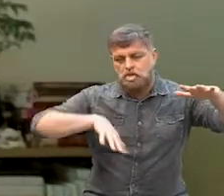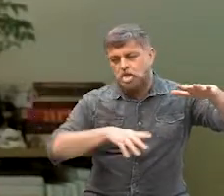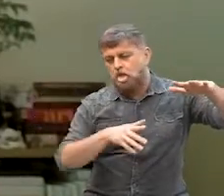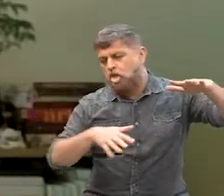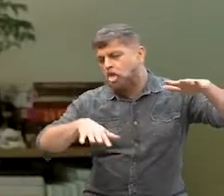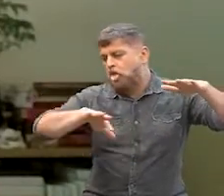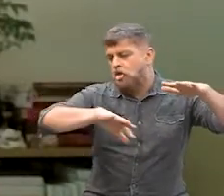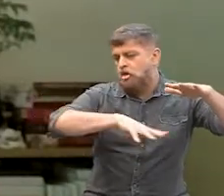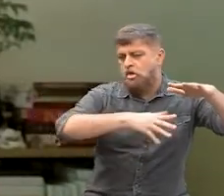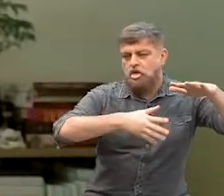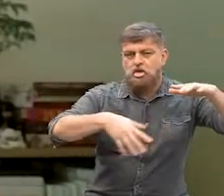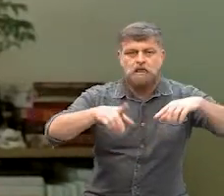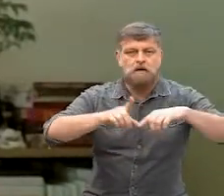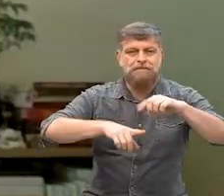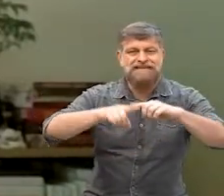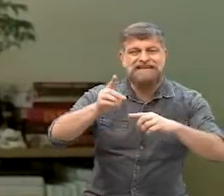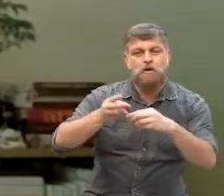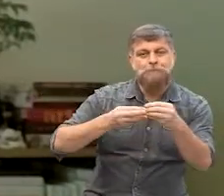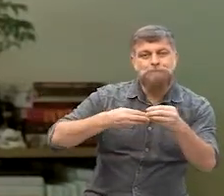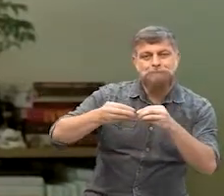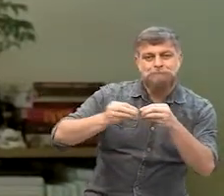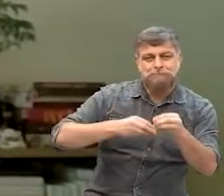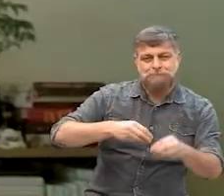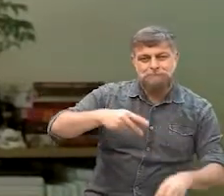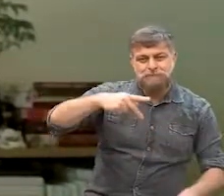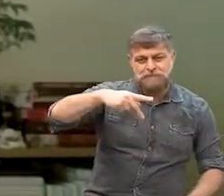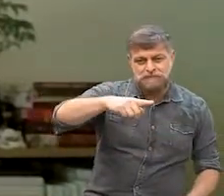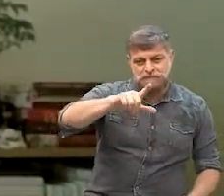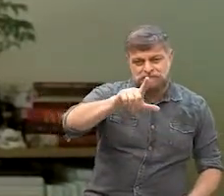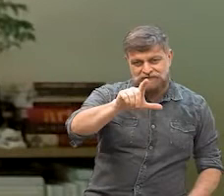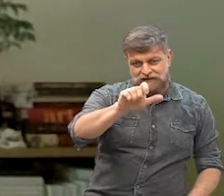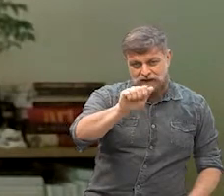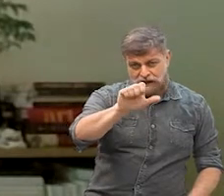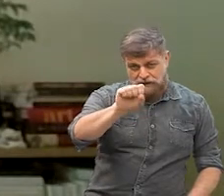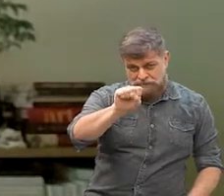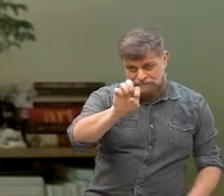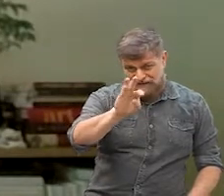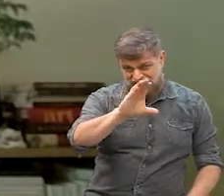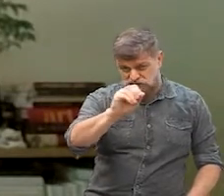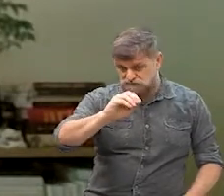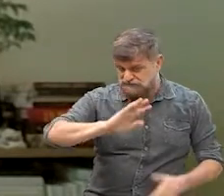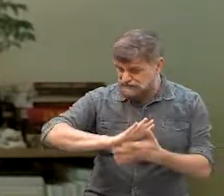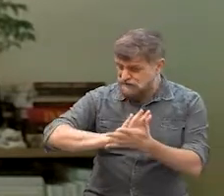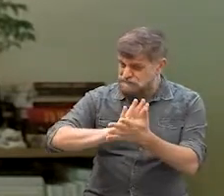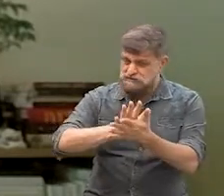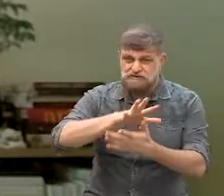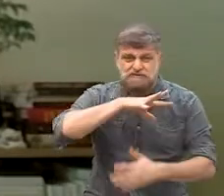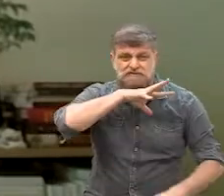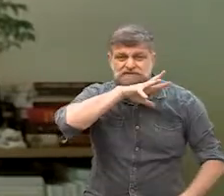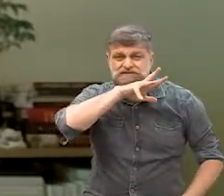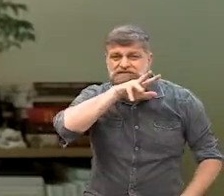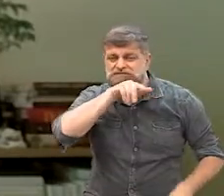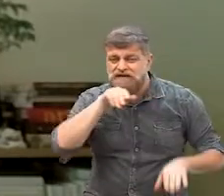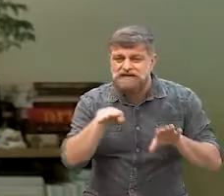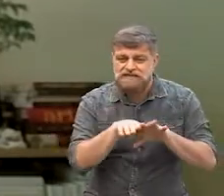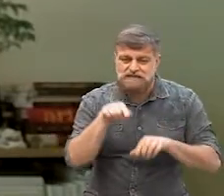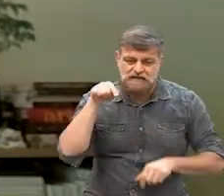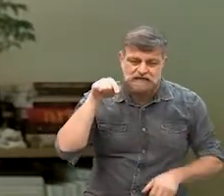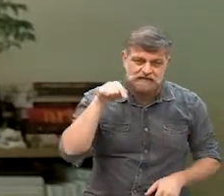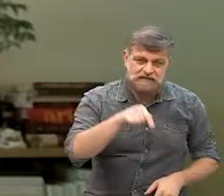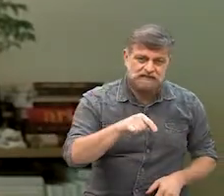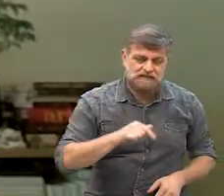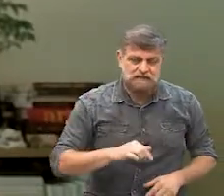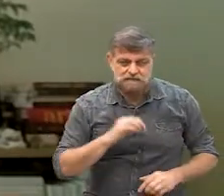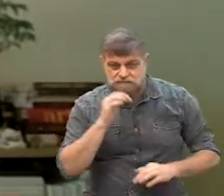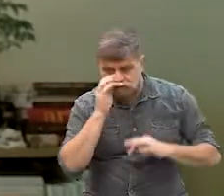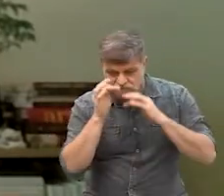já é mostrado, né, que prejudica a fauna e a flora, né? Principalmente a flora marinha, que é